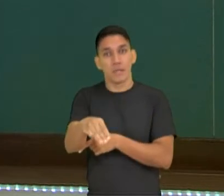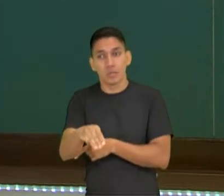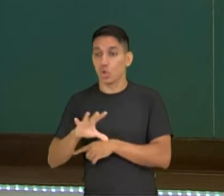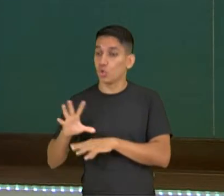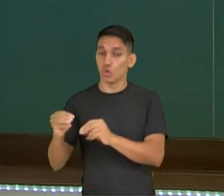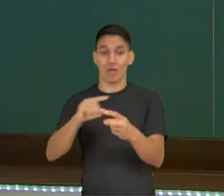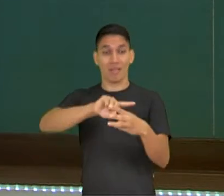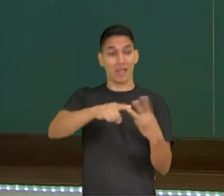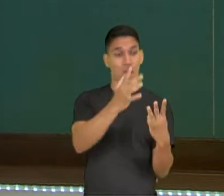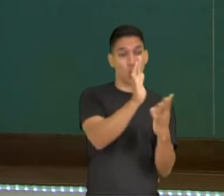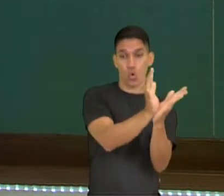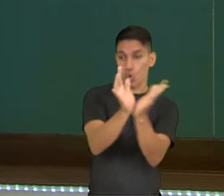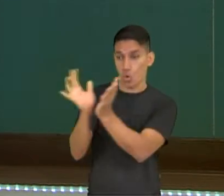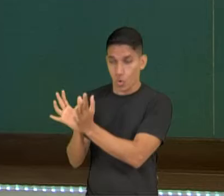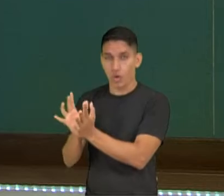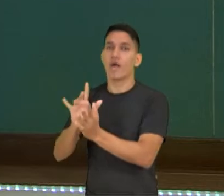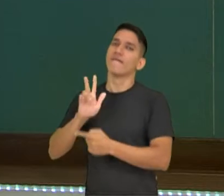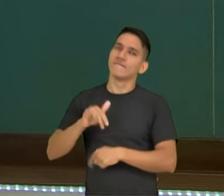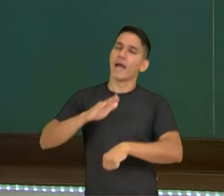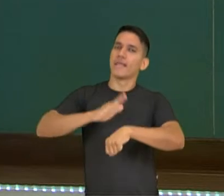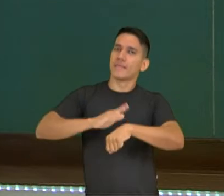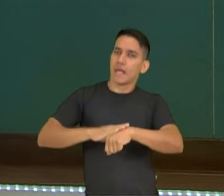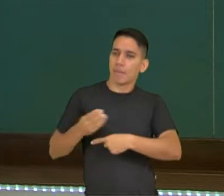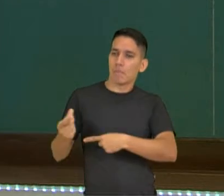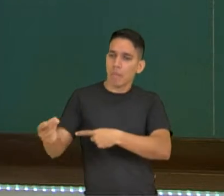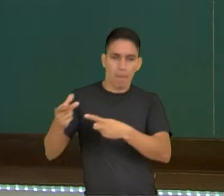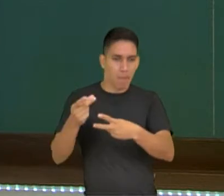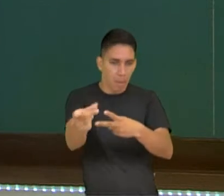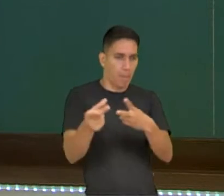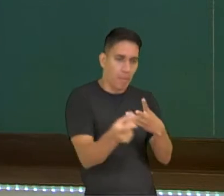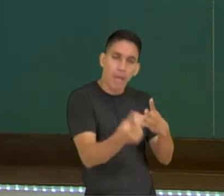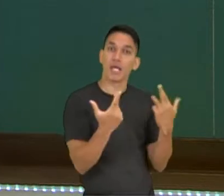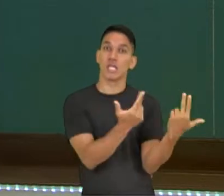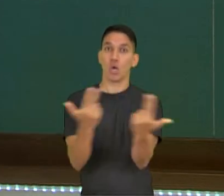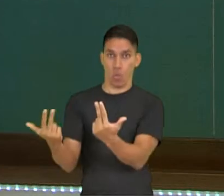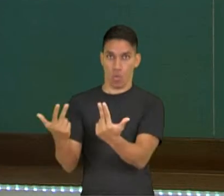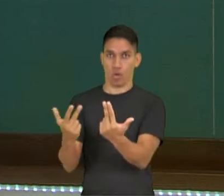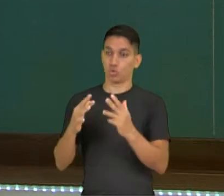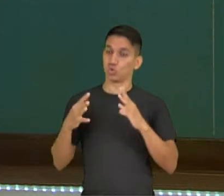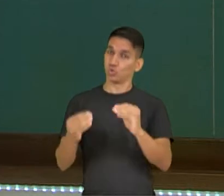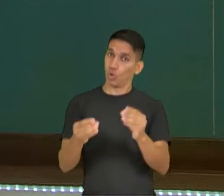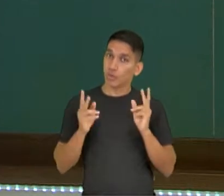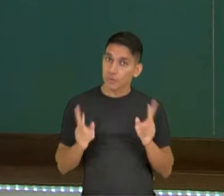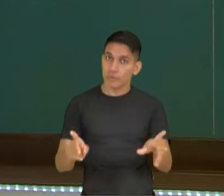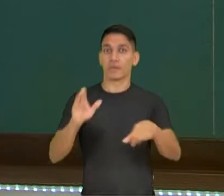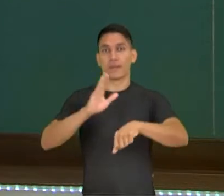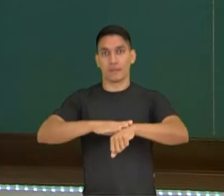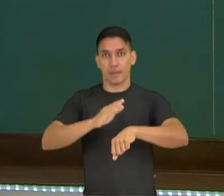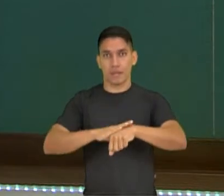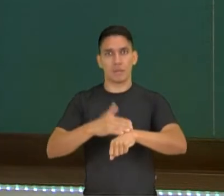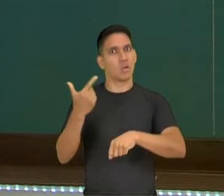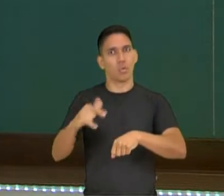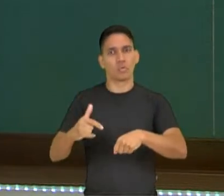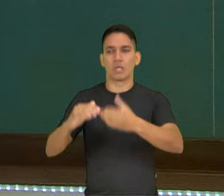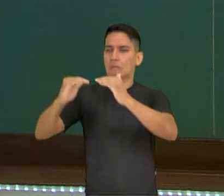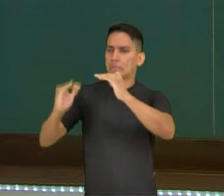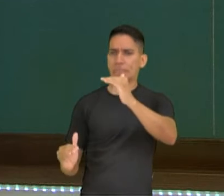mesmo tanto, o mesmo tempo, tá? Então a ideia é que todos joguem ao mesmo tempo, sem exclusão